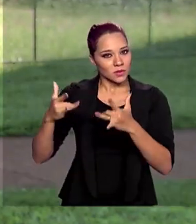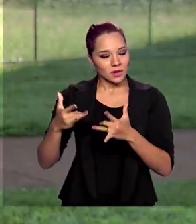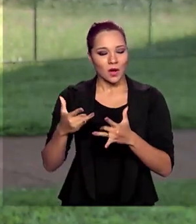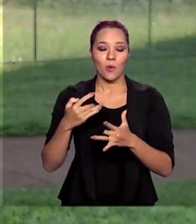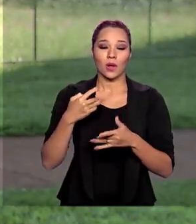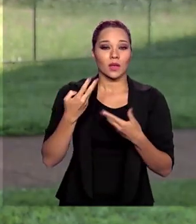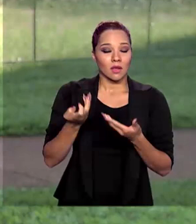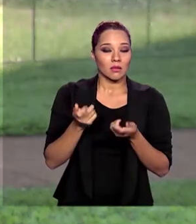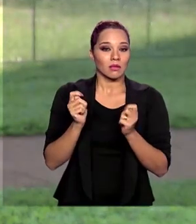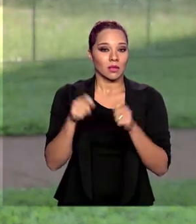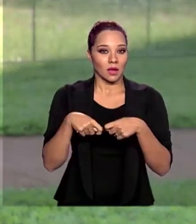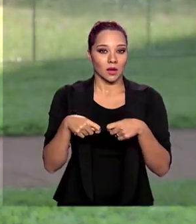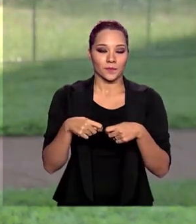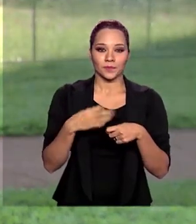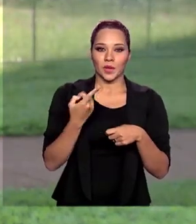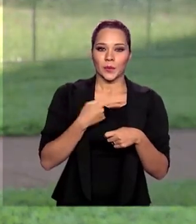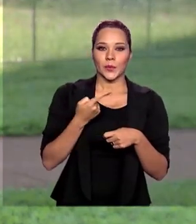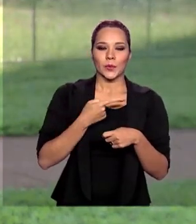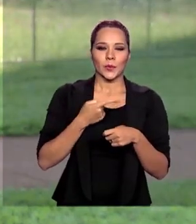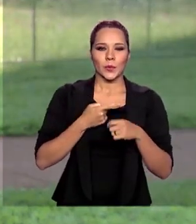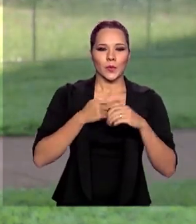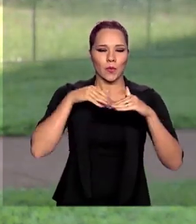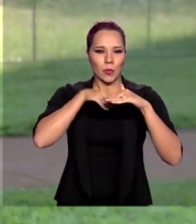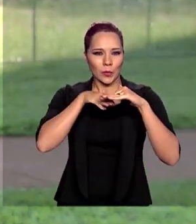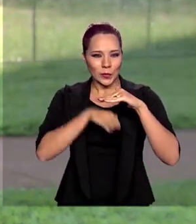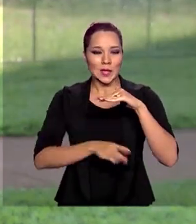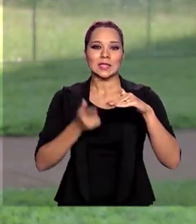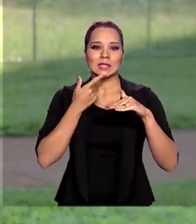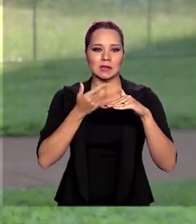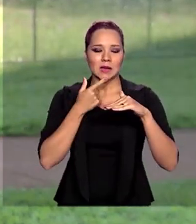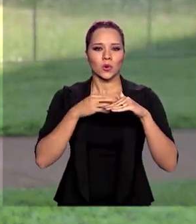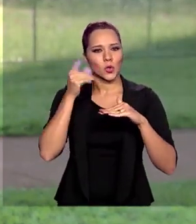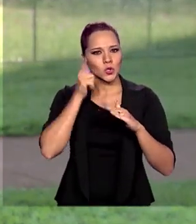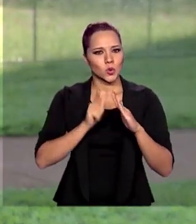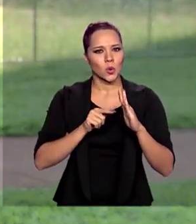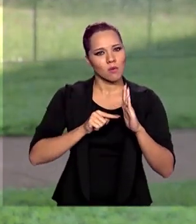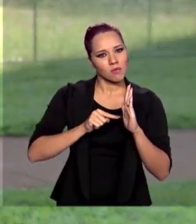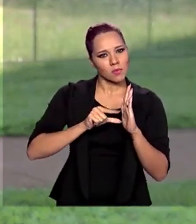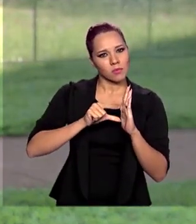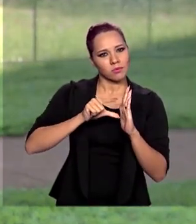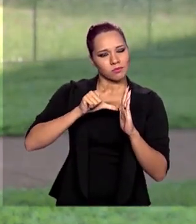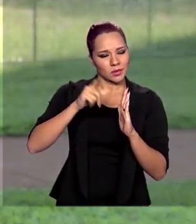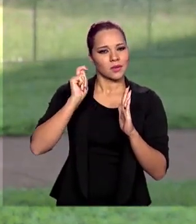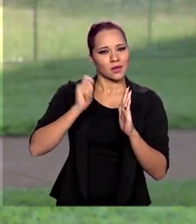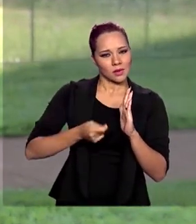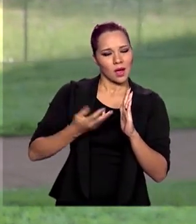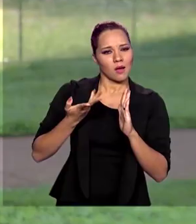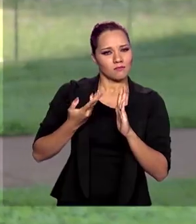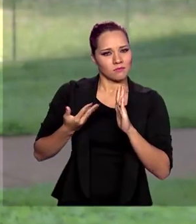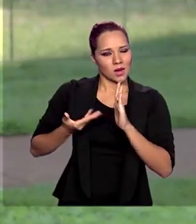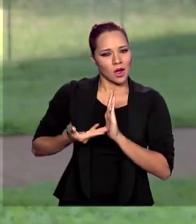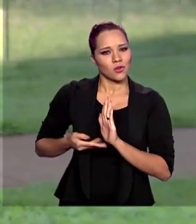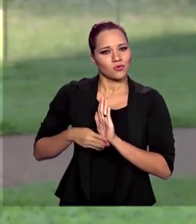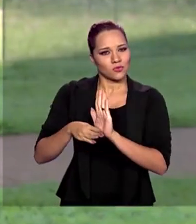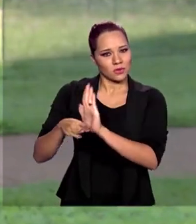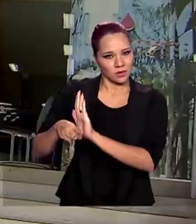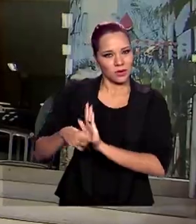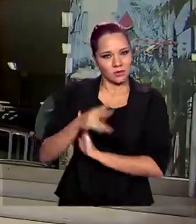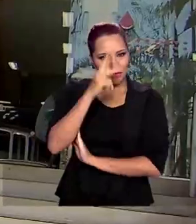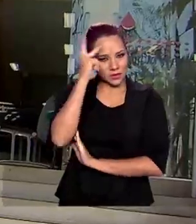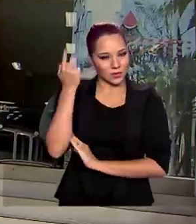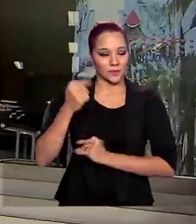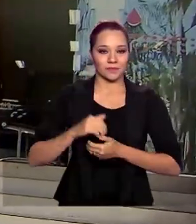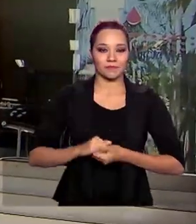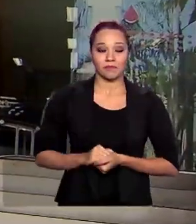modo a que permita ao banco de sangue manter os seus níveis em condições de atender as suas necessidades e as suas demandas.